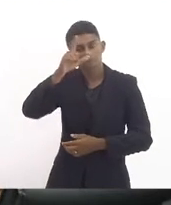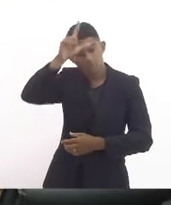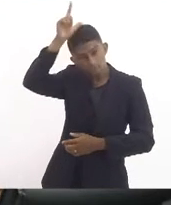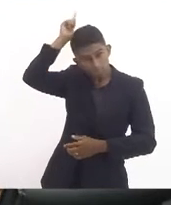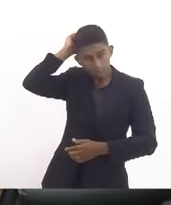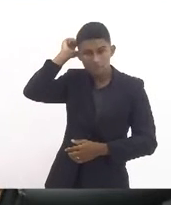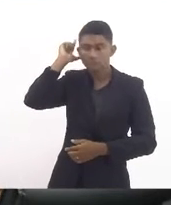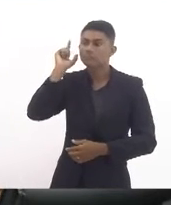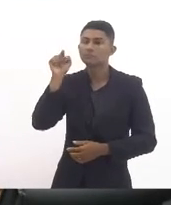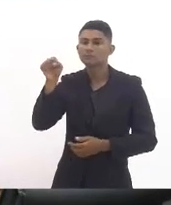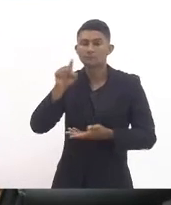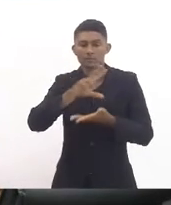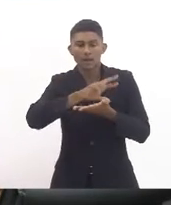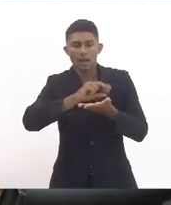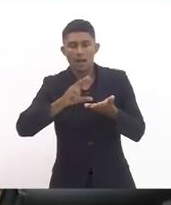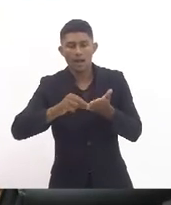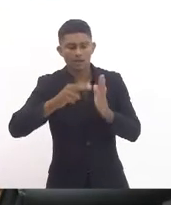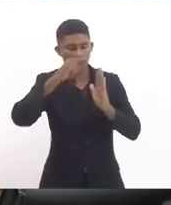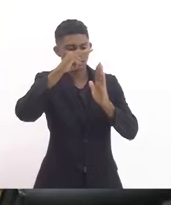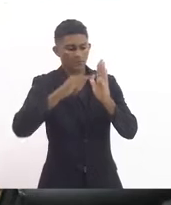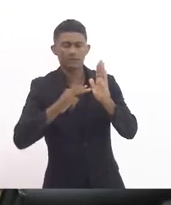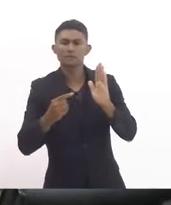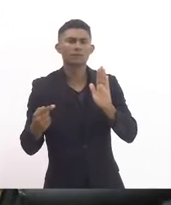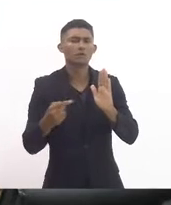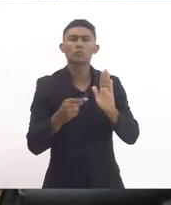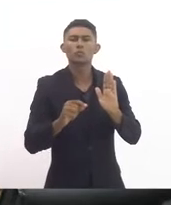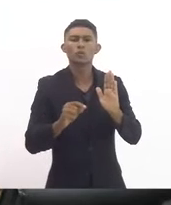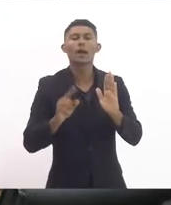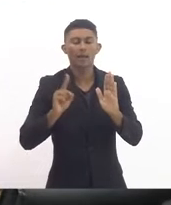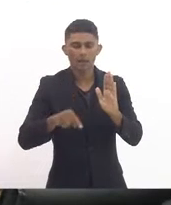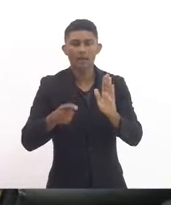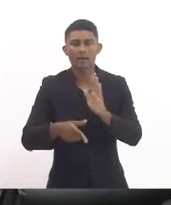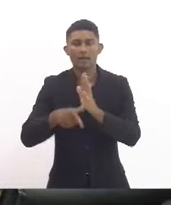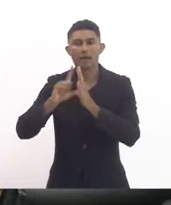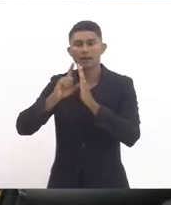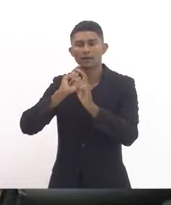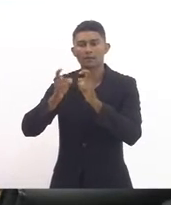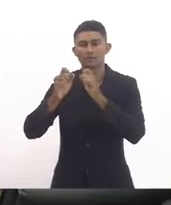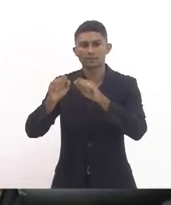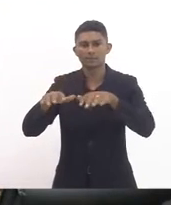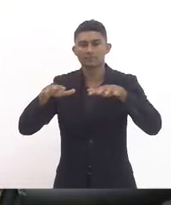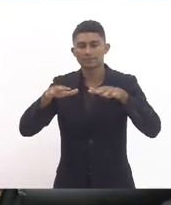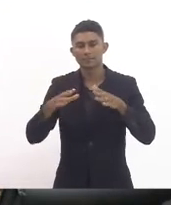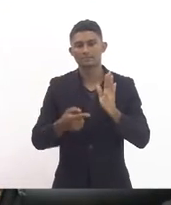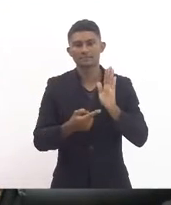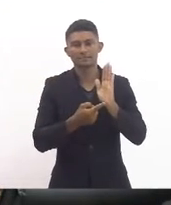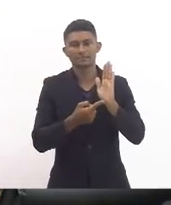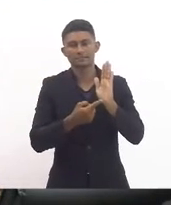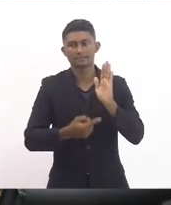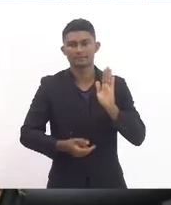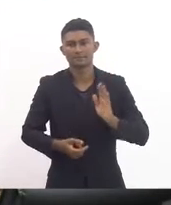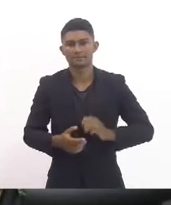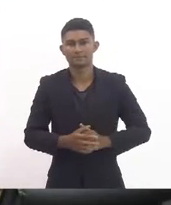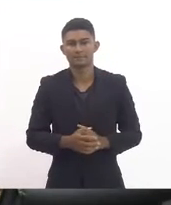para fazer a leitura da ata da sessão anterior E aí